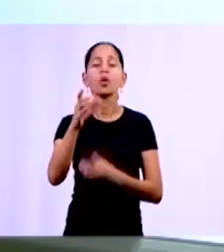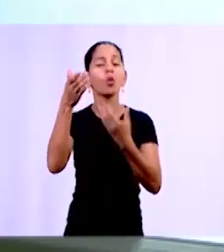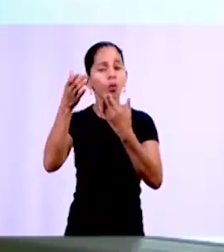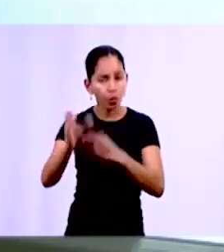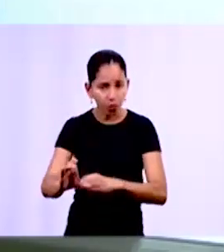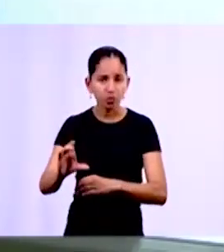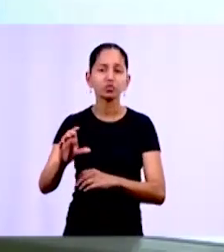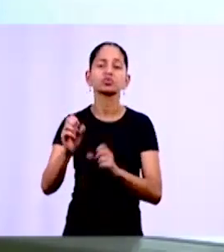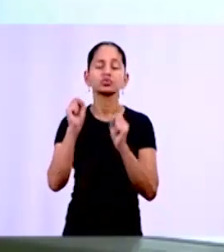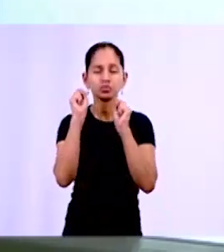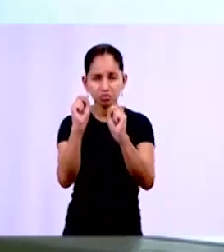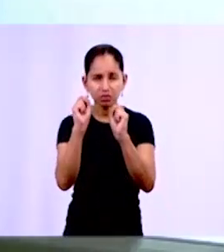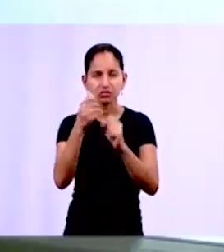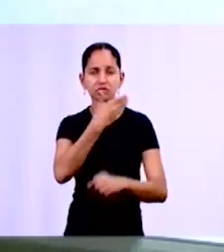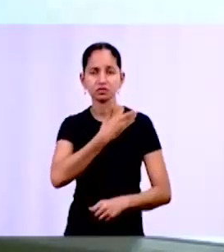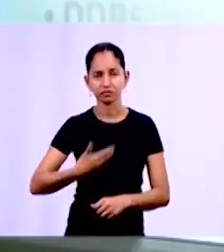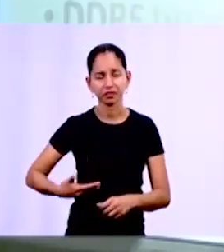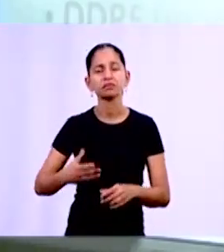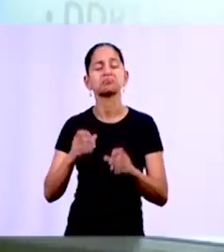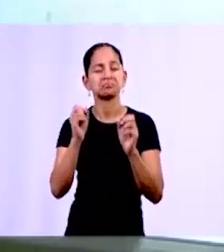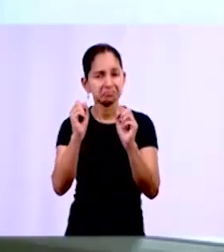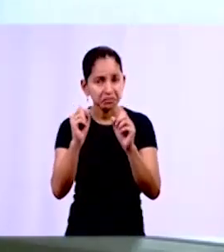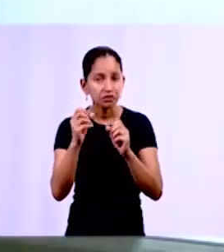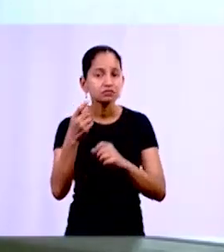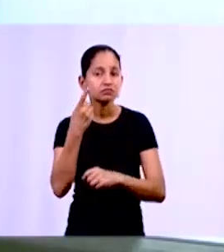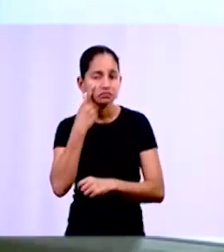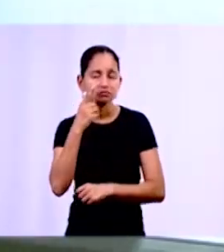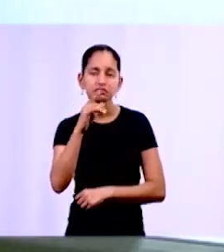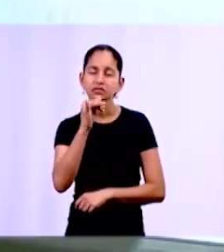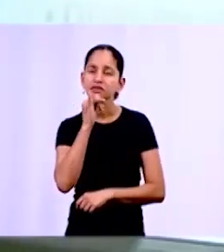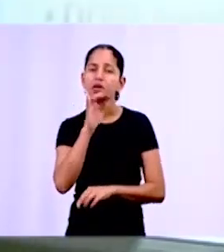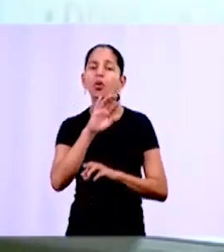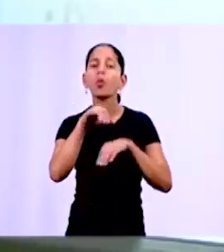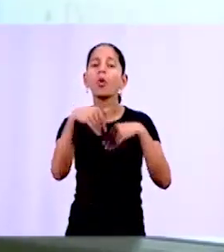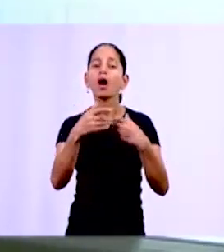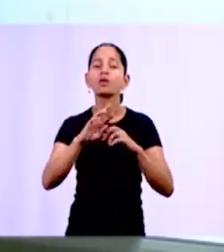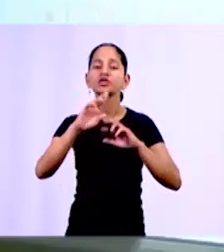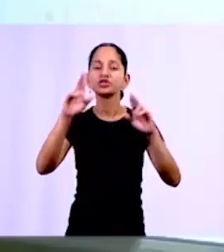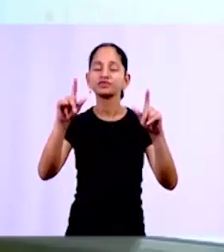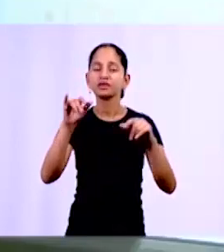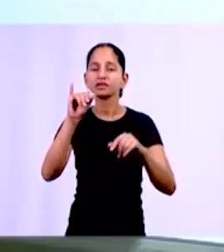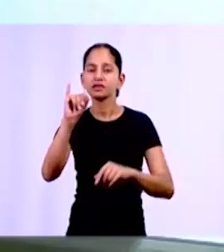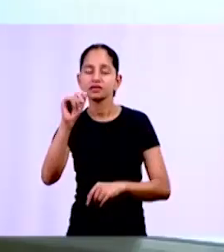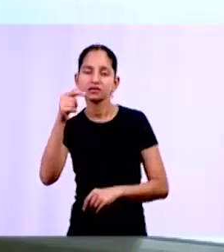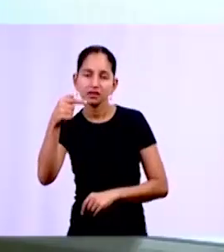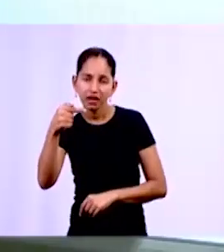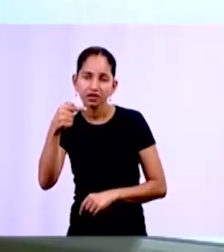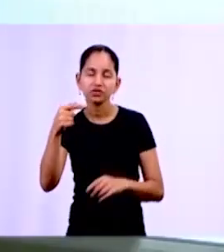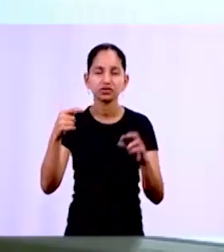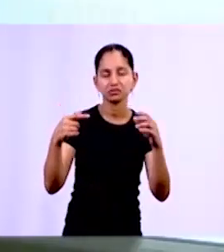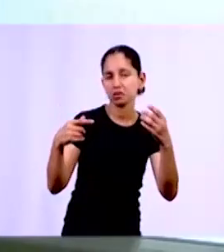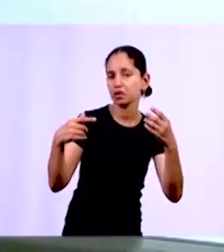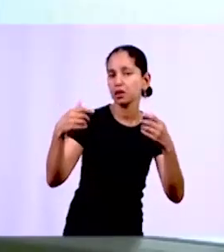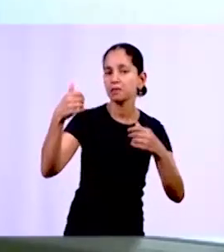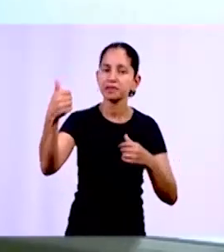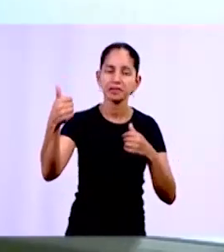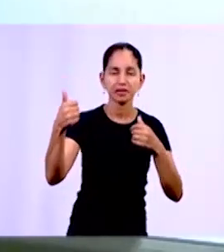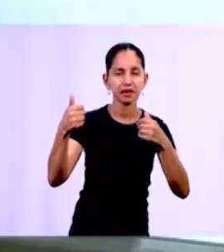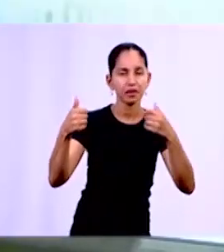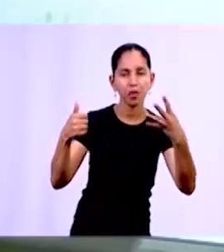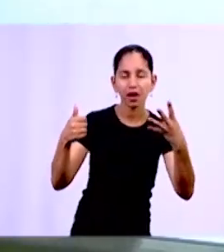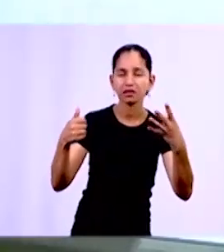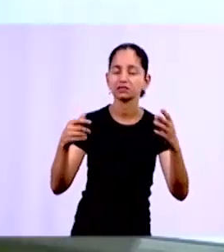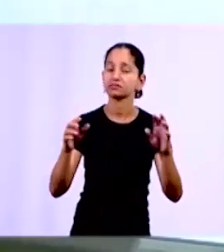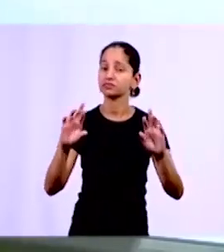público. É bem interessante. O concurso público pode até chegar, qual é a diferença no i7 de primeira para quarta geração? Tem diferenças? Tem.